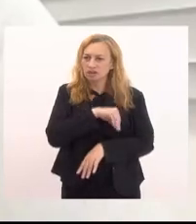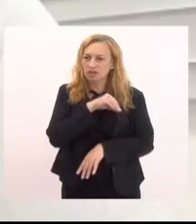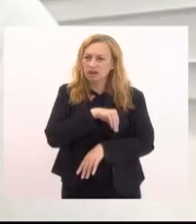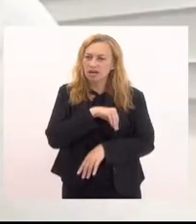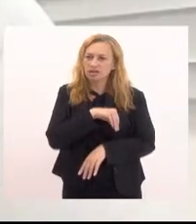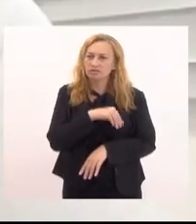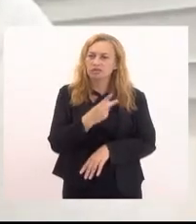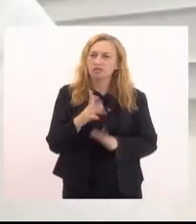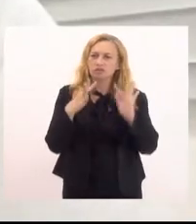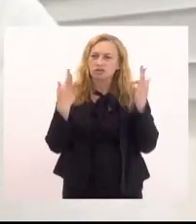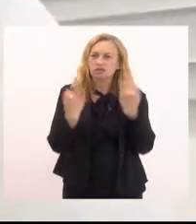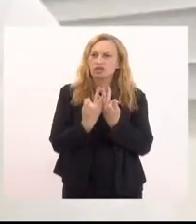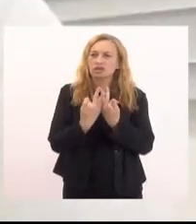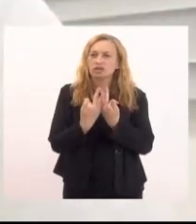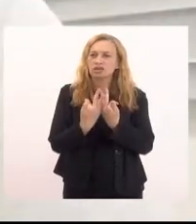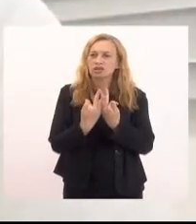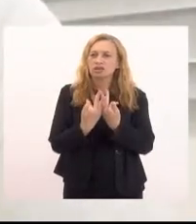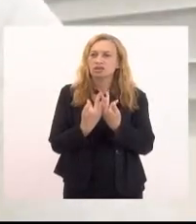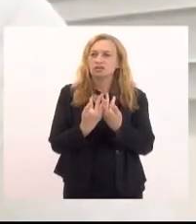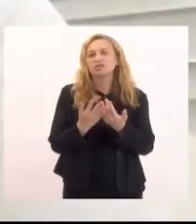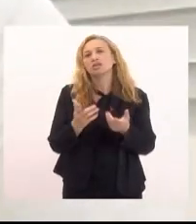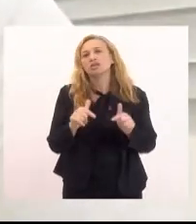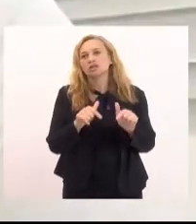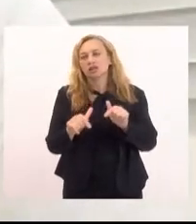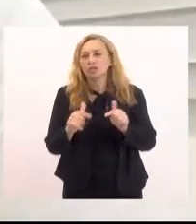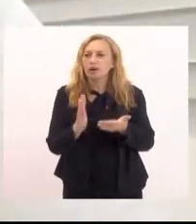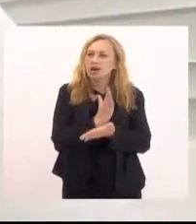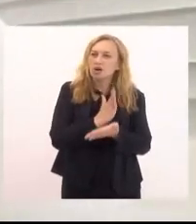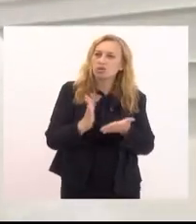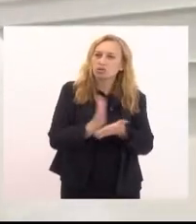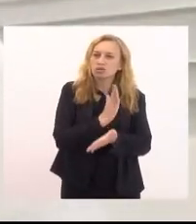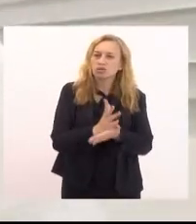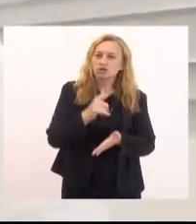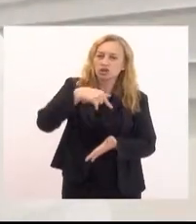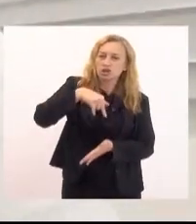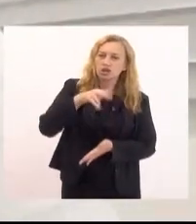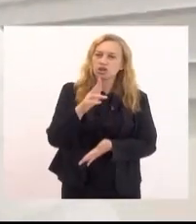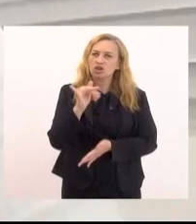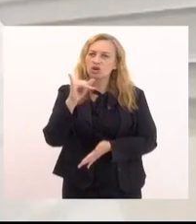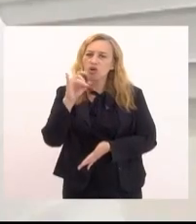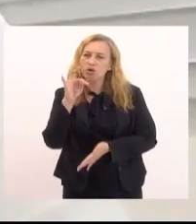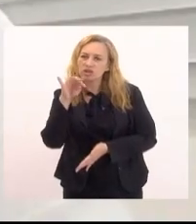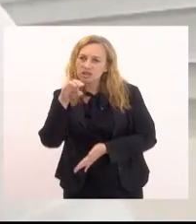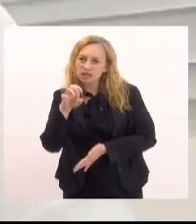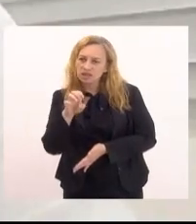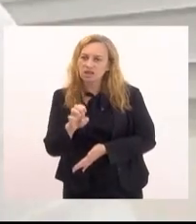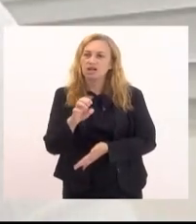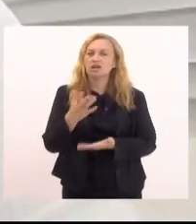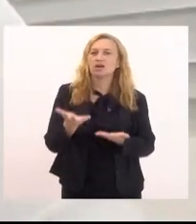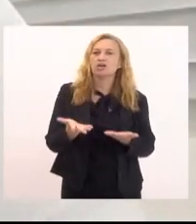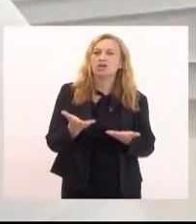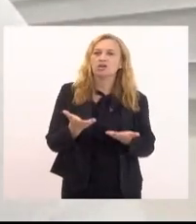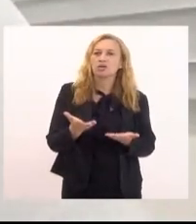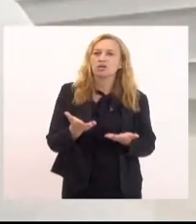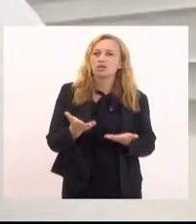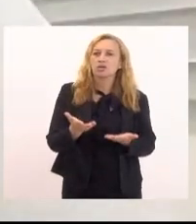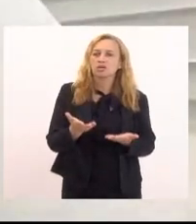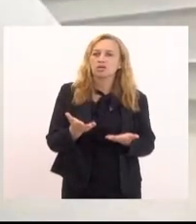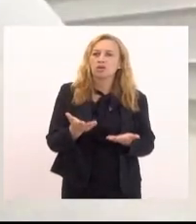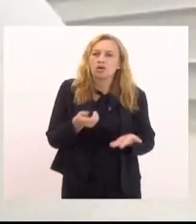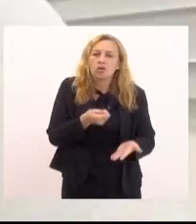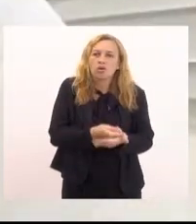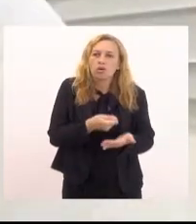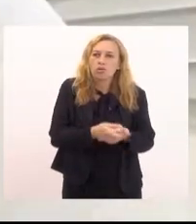sua família, prestava alguns serviços no quiosque Tropicália, da qual, ao cobrar,